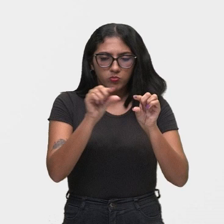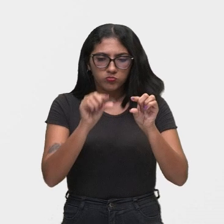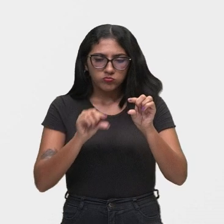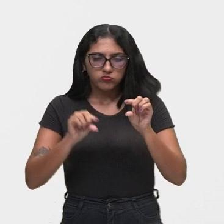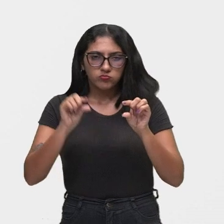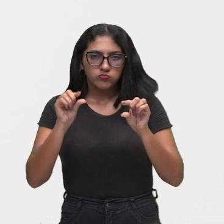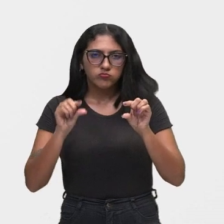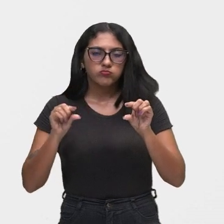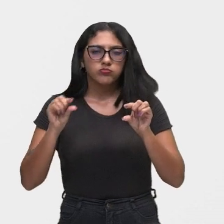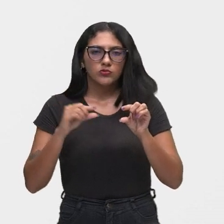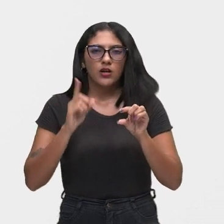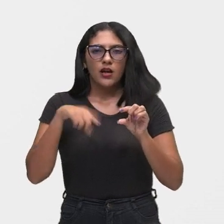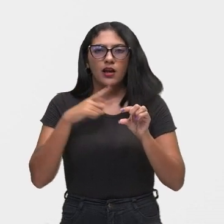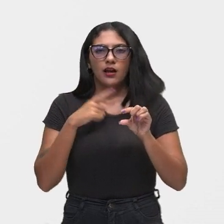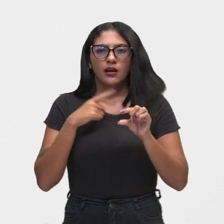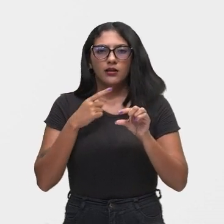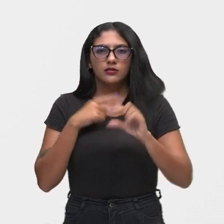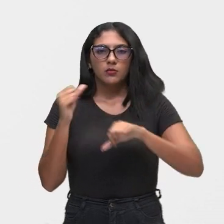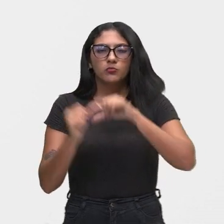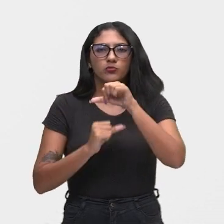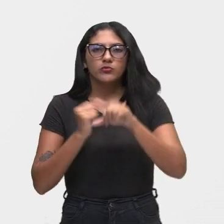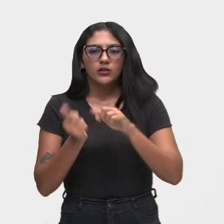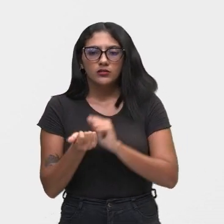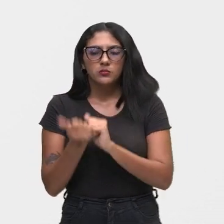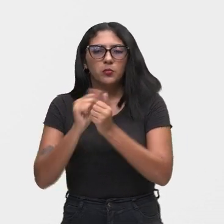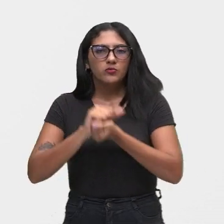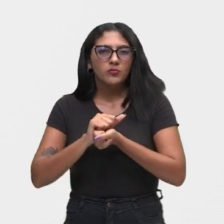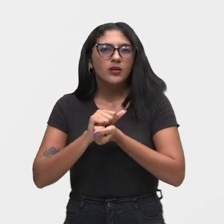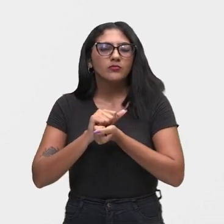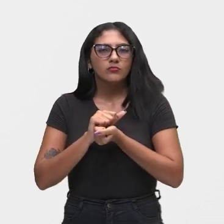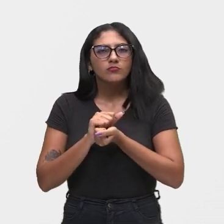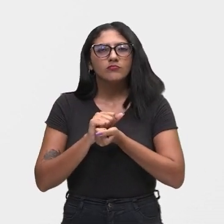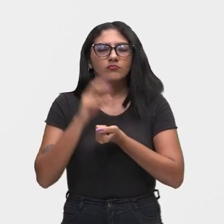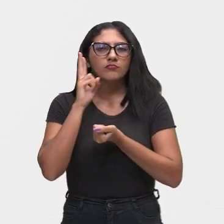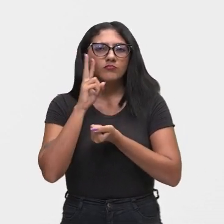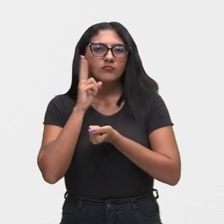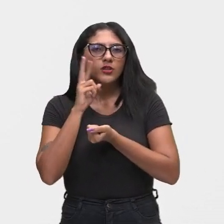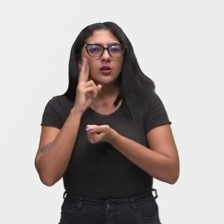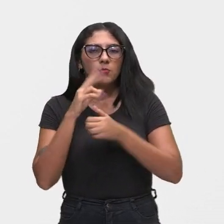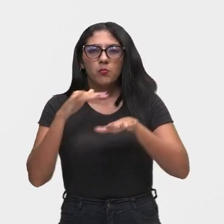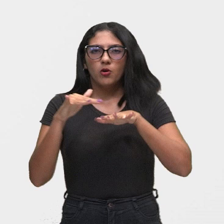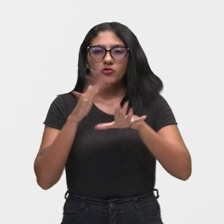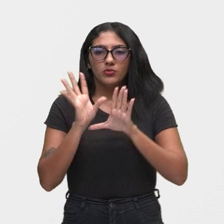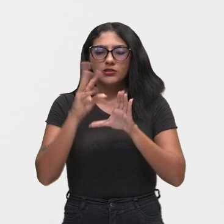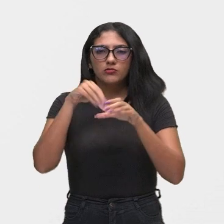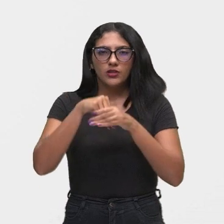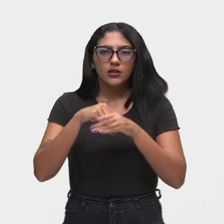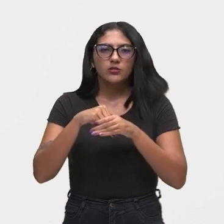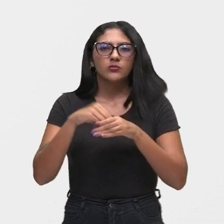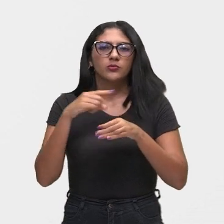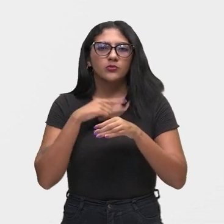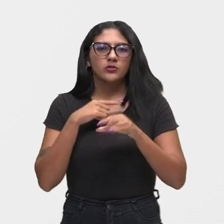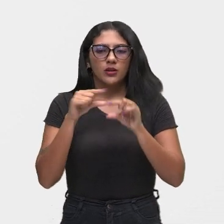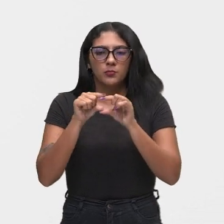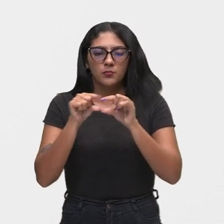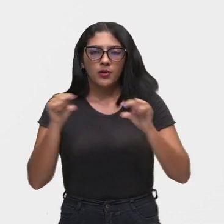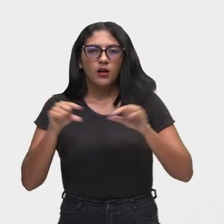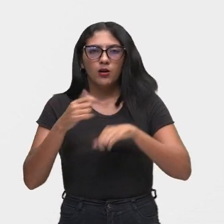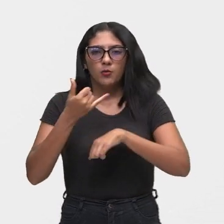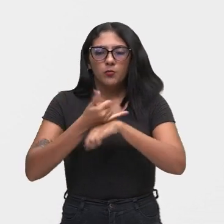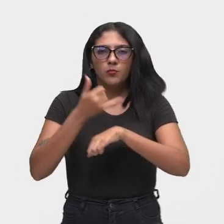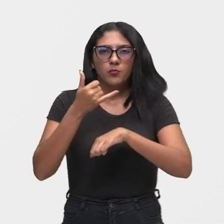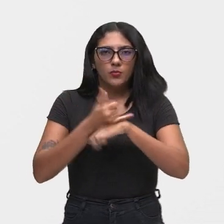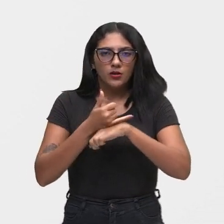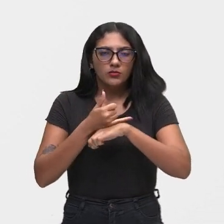é convertida em trabalho por meio do movimento do pistão, que é uma das partes móveis do